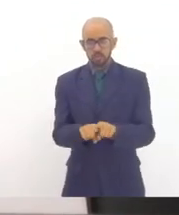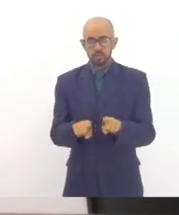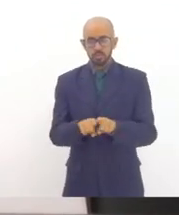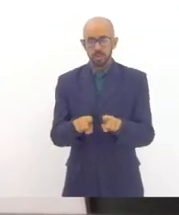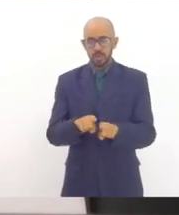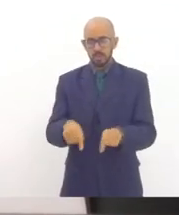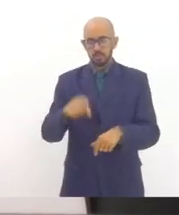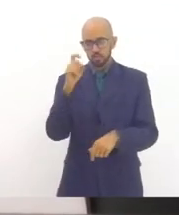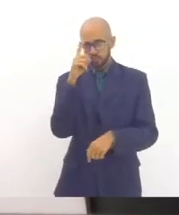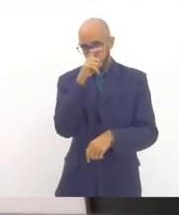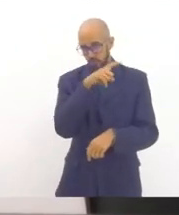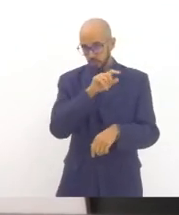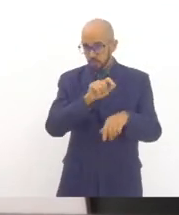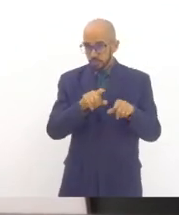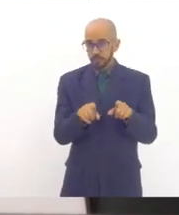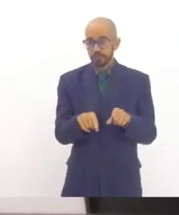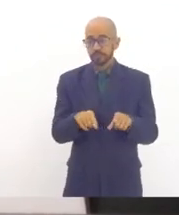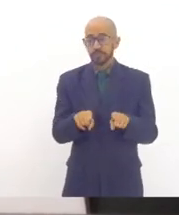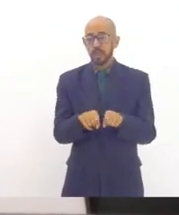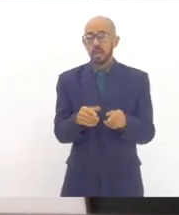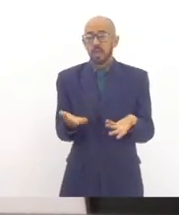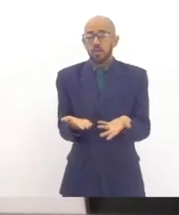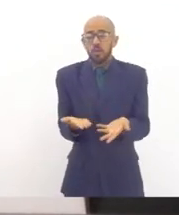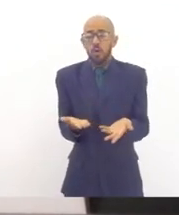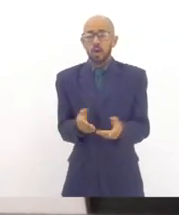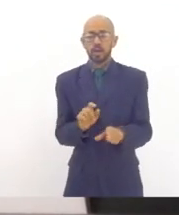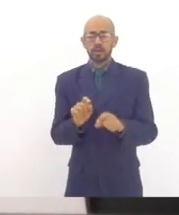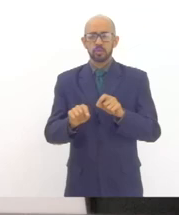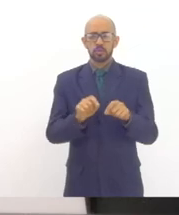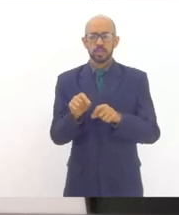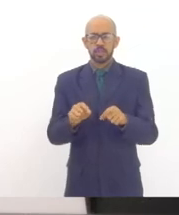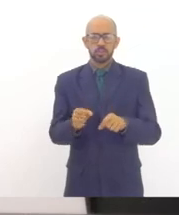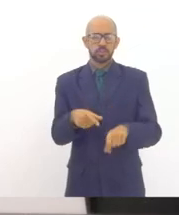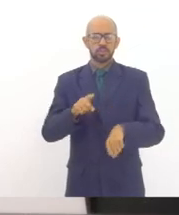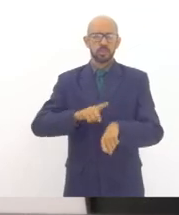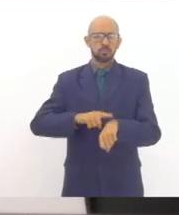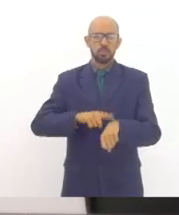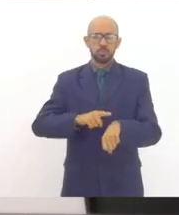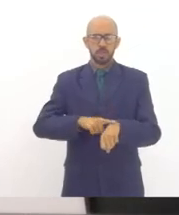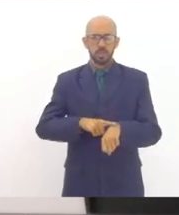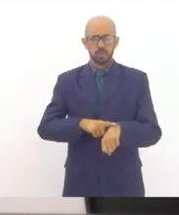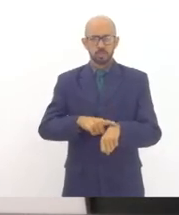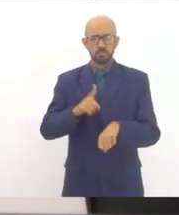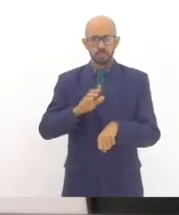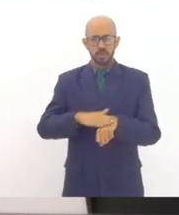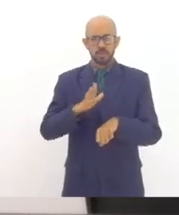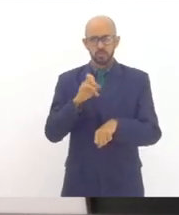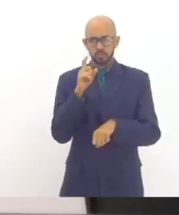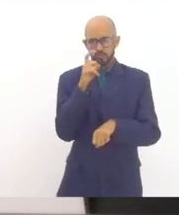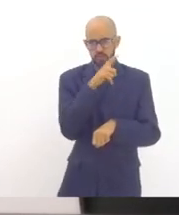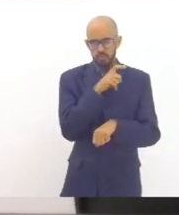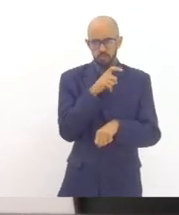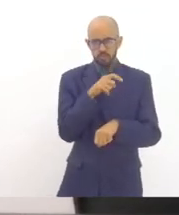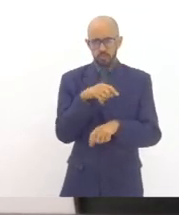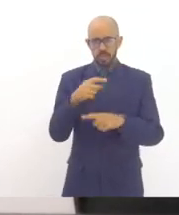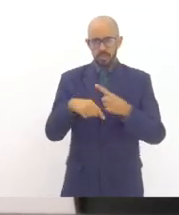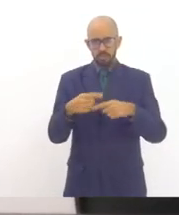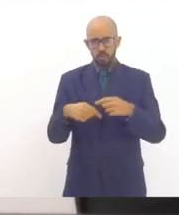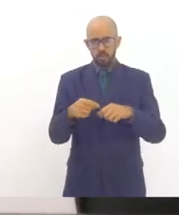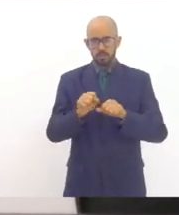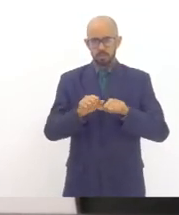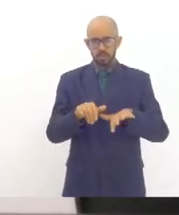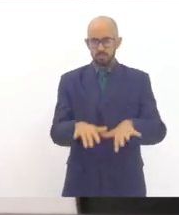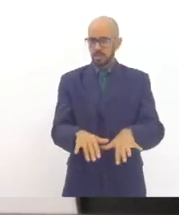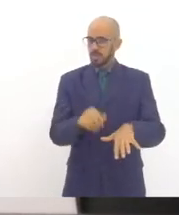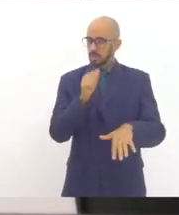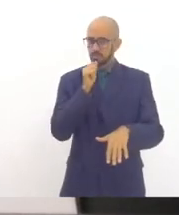Nós estamos agora num procedimento mais delicado, porque nós estamos num processo de pós-pandemia que não